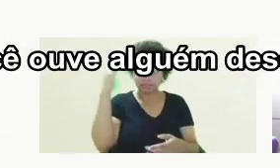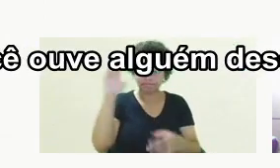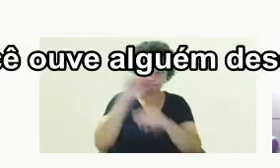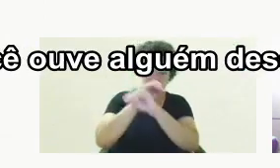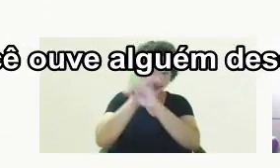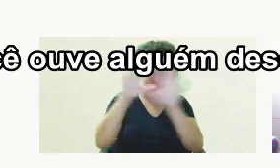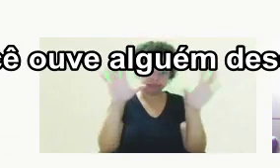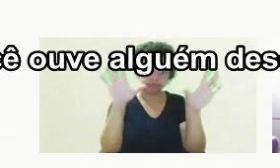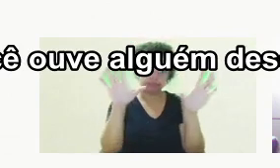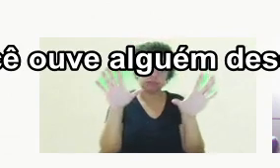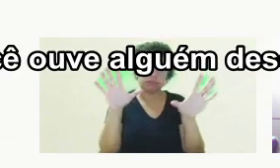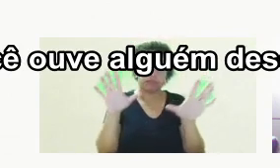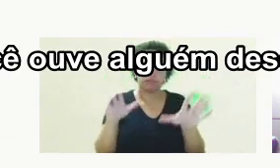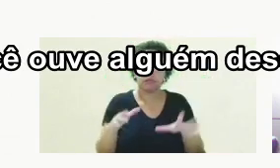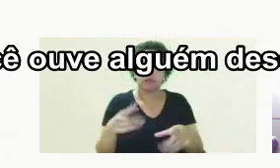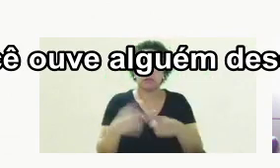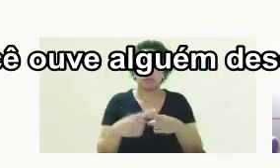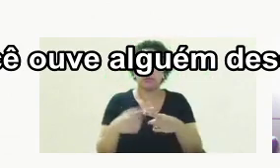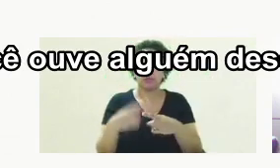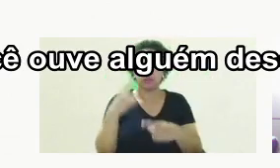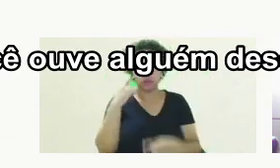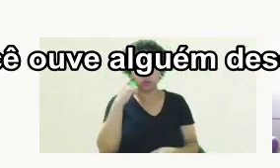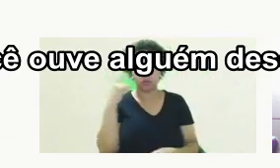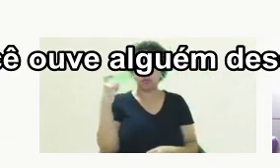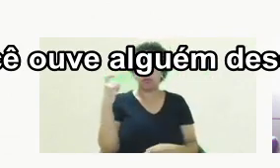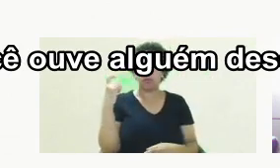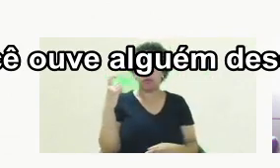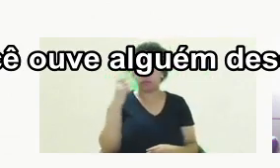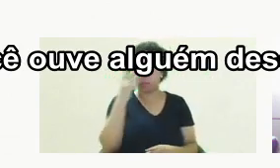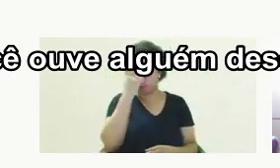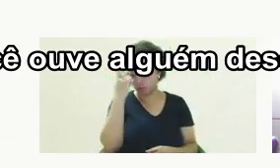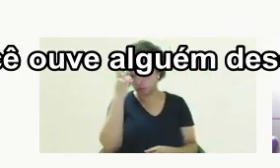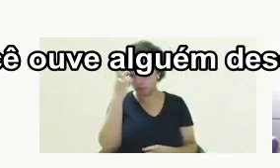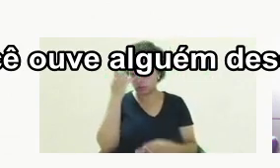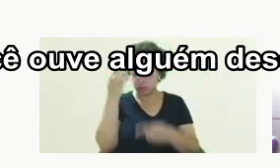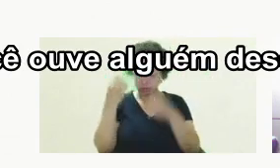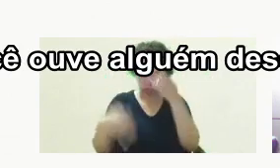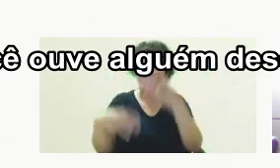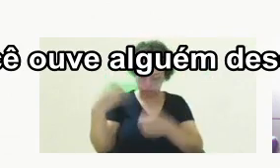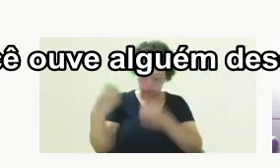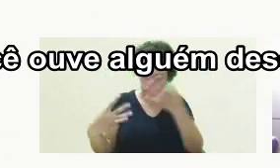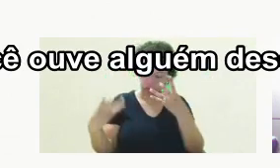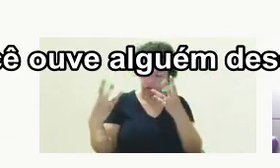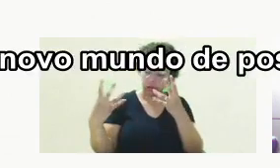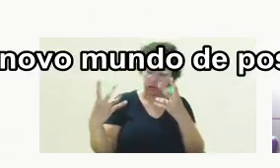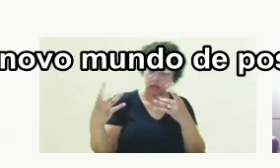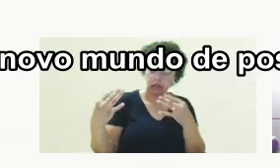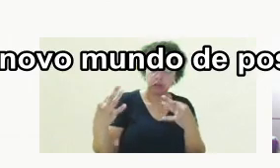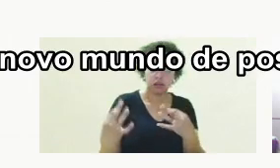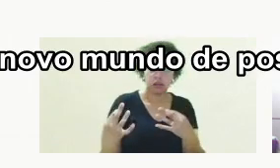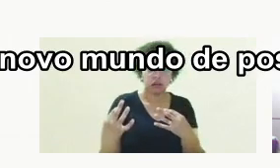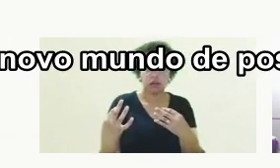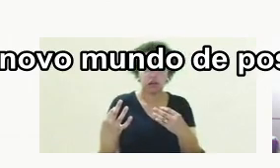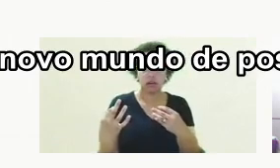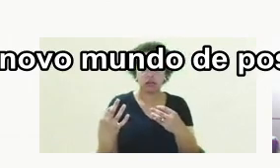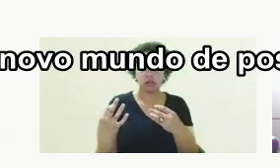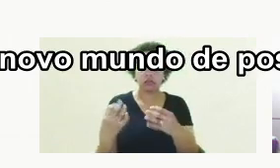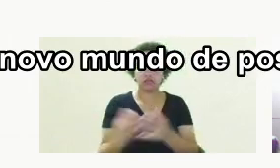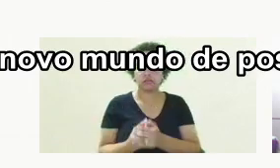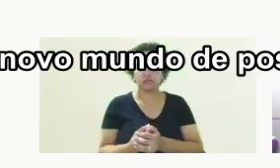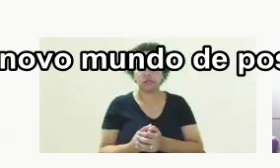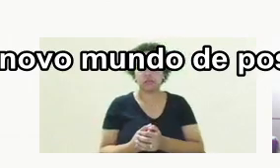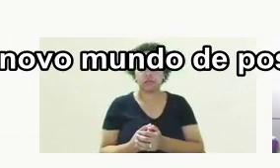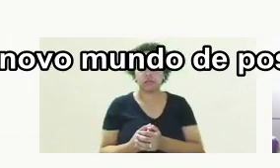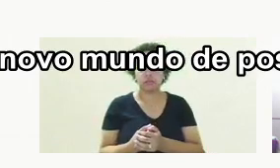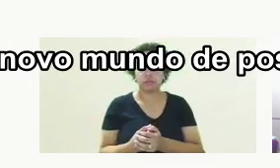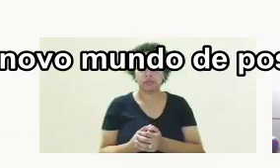porque quando você ouve alguém descrevendo algo, audiodescrevendo algo,